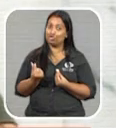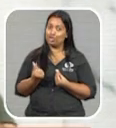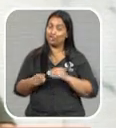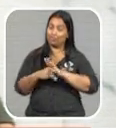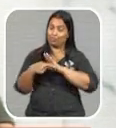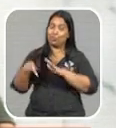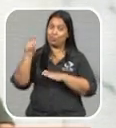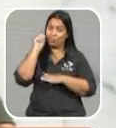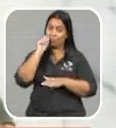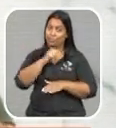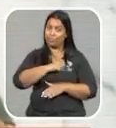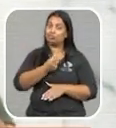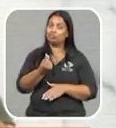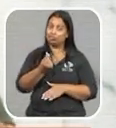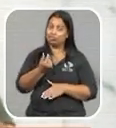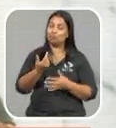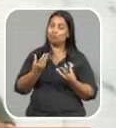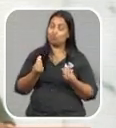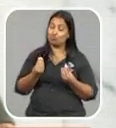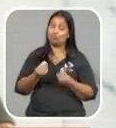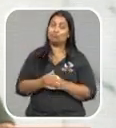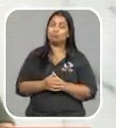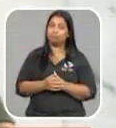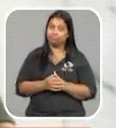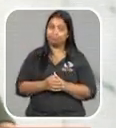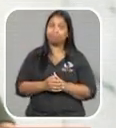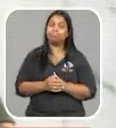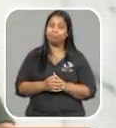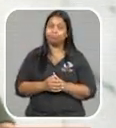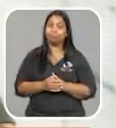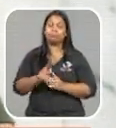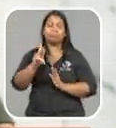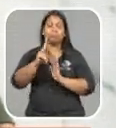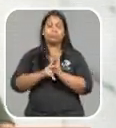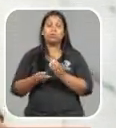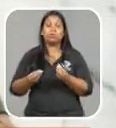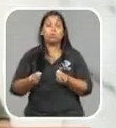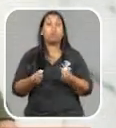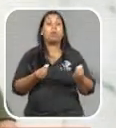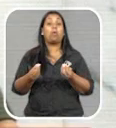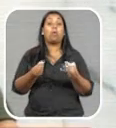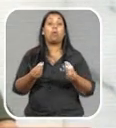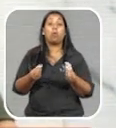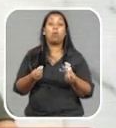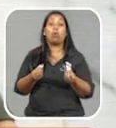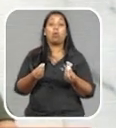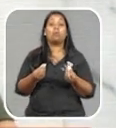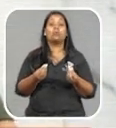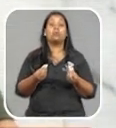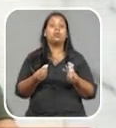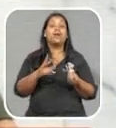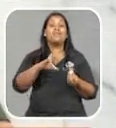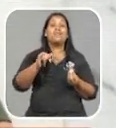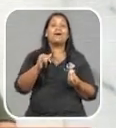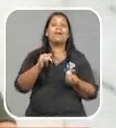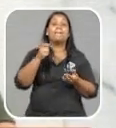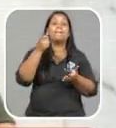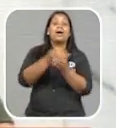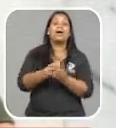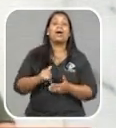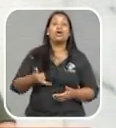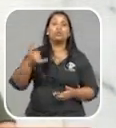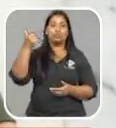projeto chegou sem impacto financeiro, sem previsão de quanto a gente ia pagar de juros e sem relação de obras. O prefeito está de